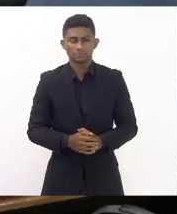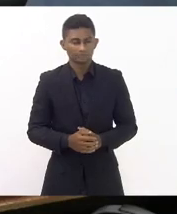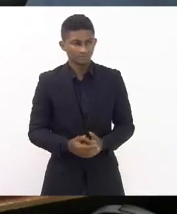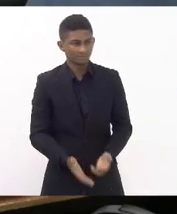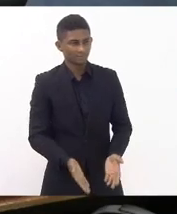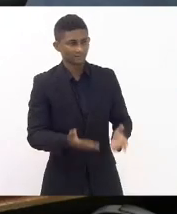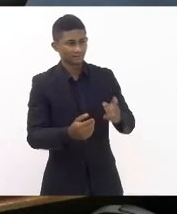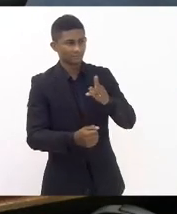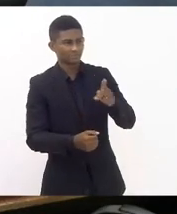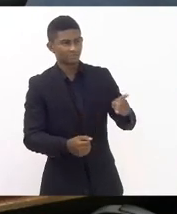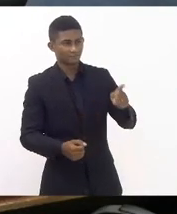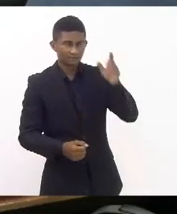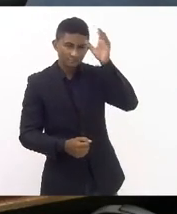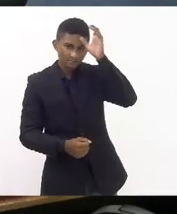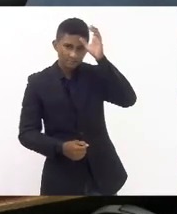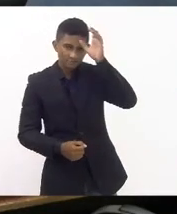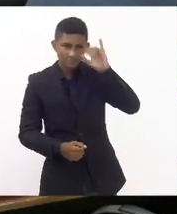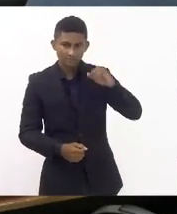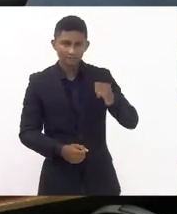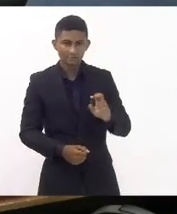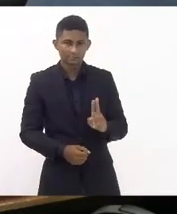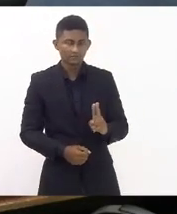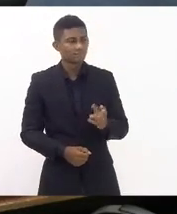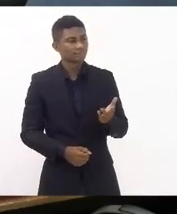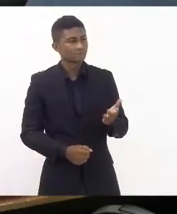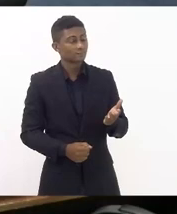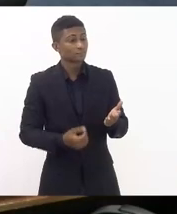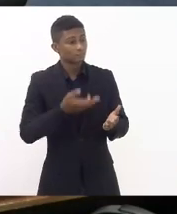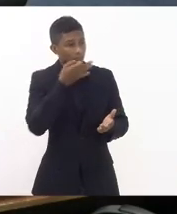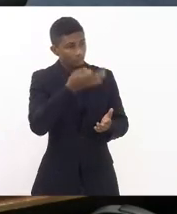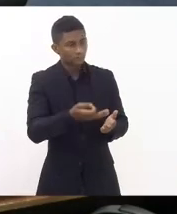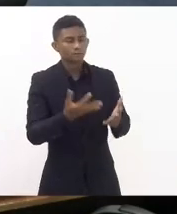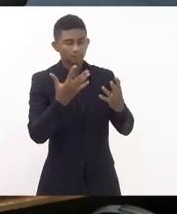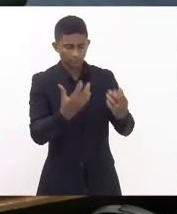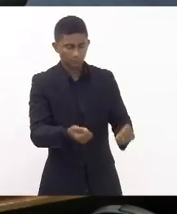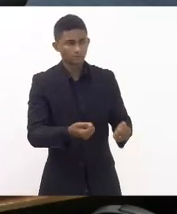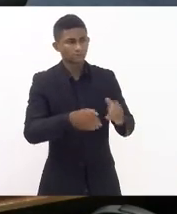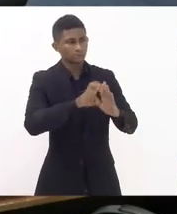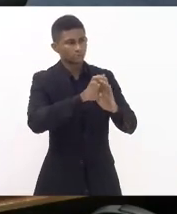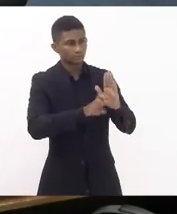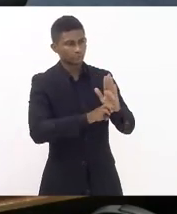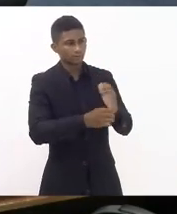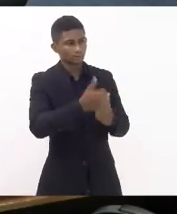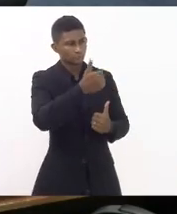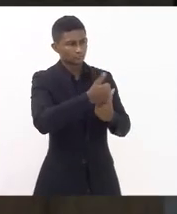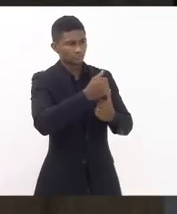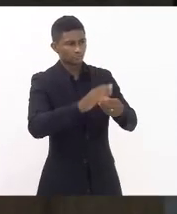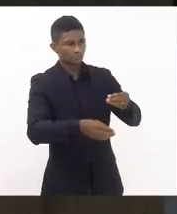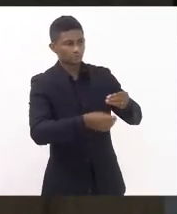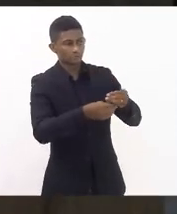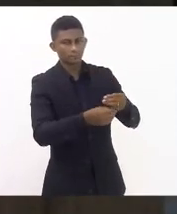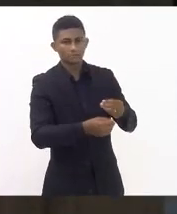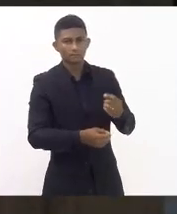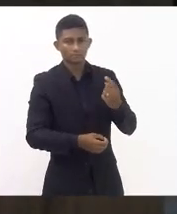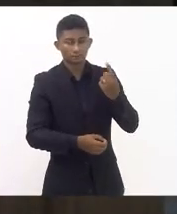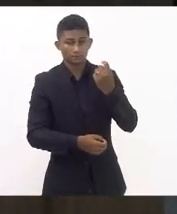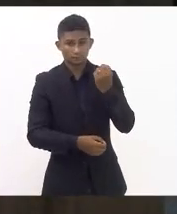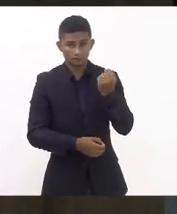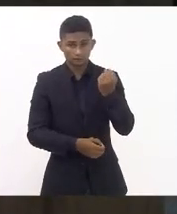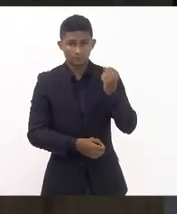Presidenta, deputada Tia Ju, o parecer é favorável com subemenda aglutinativa às emendas 8, 9 e